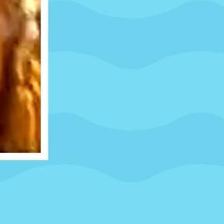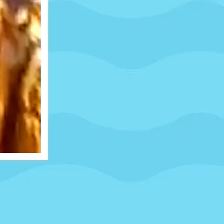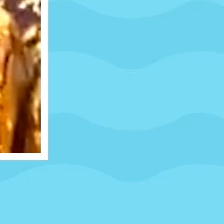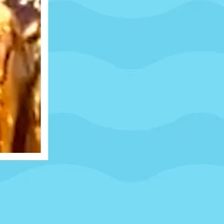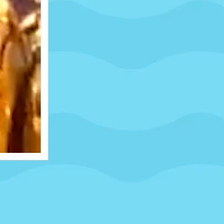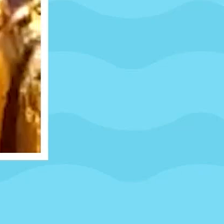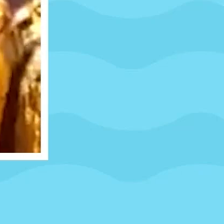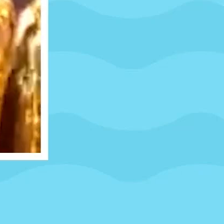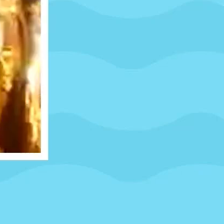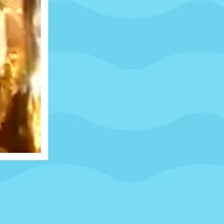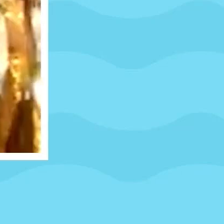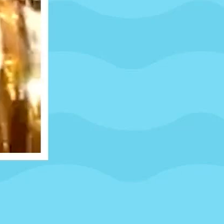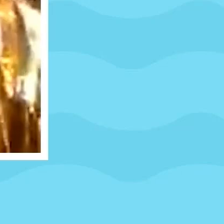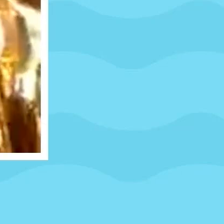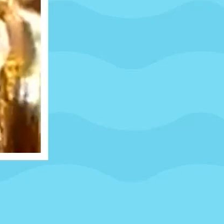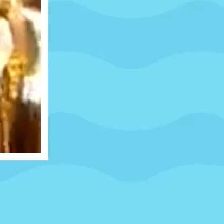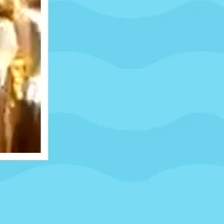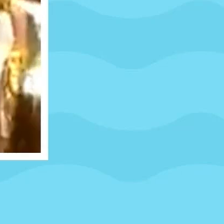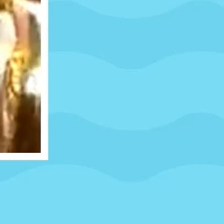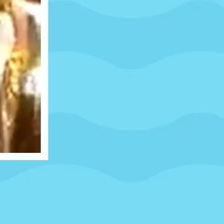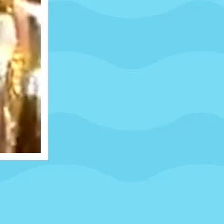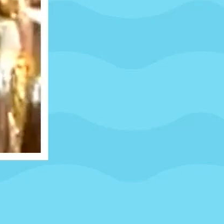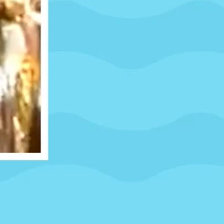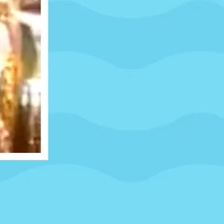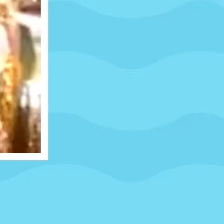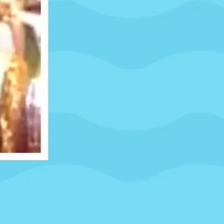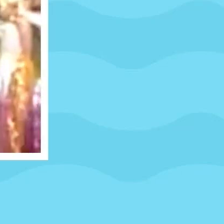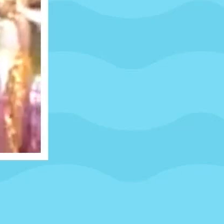cor batizada.